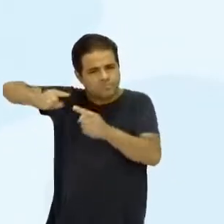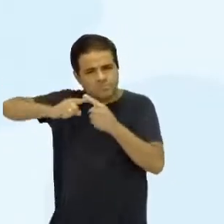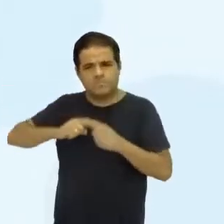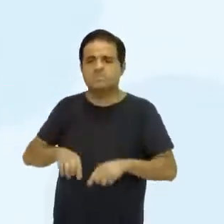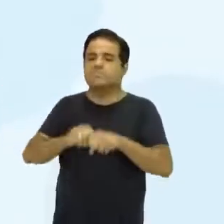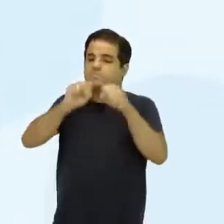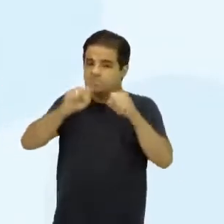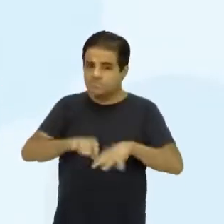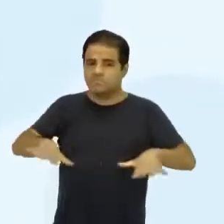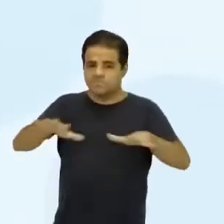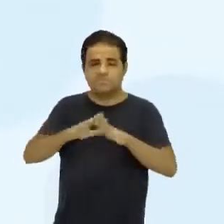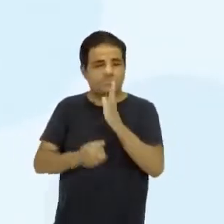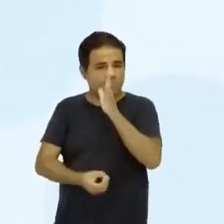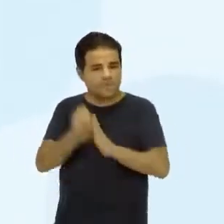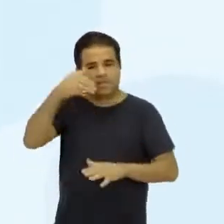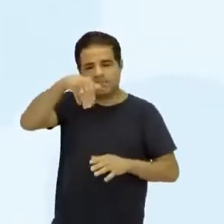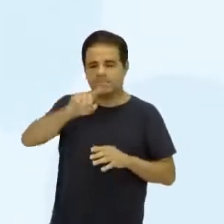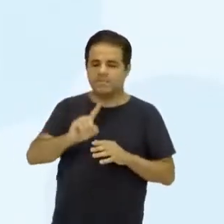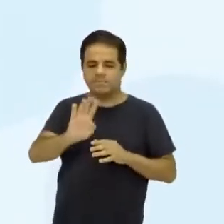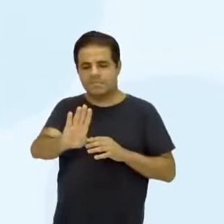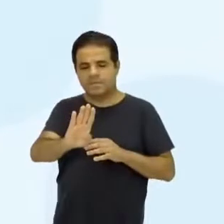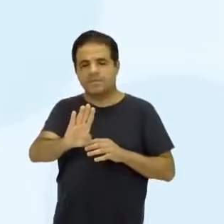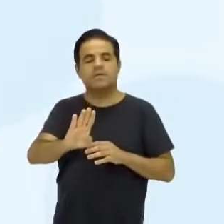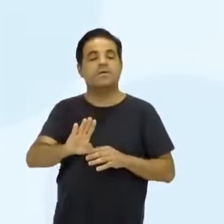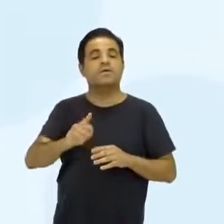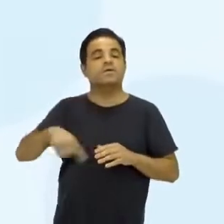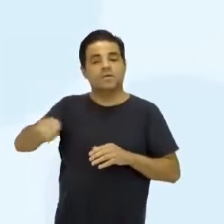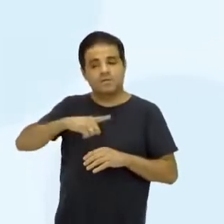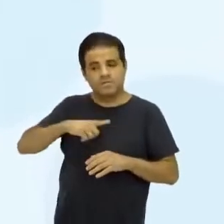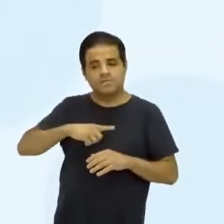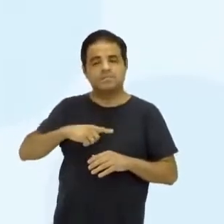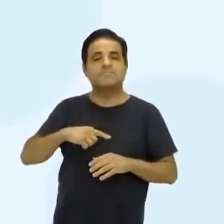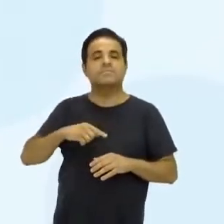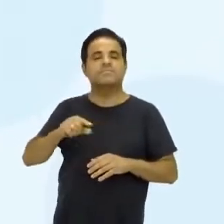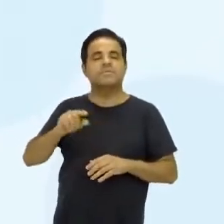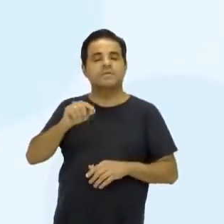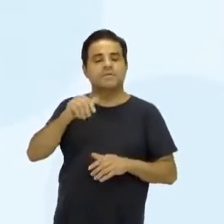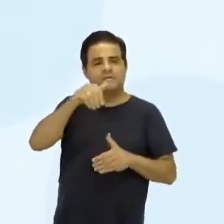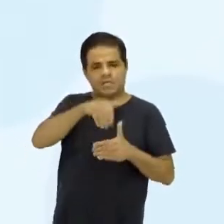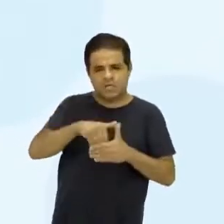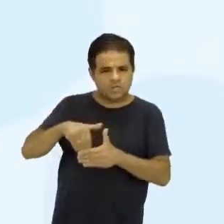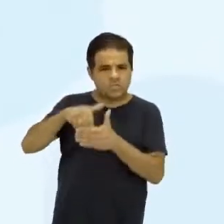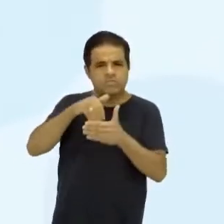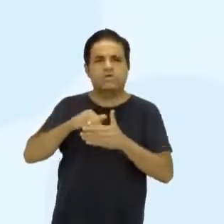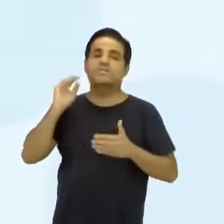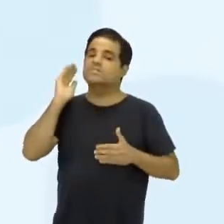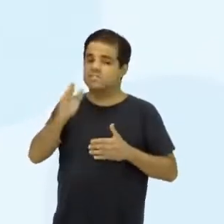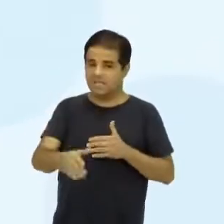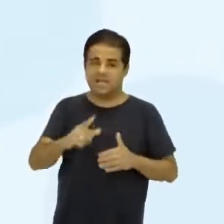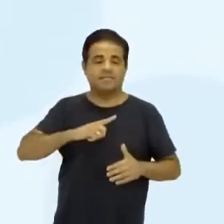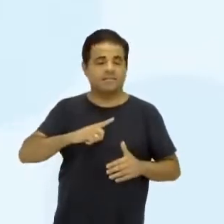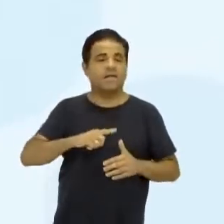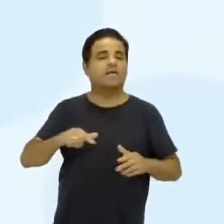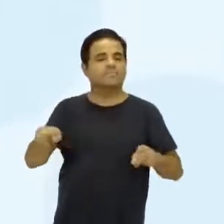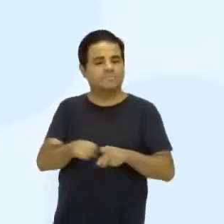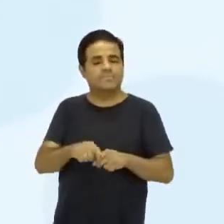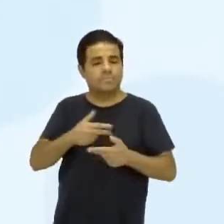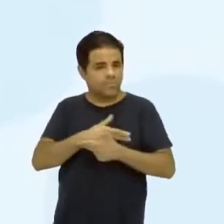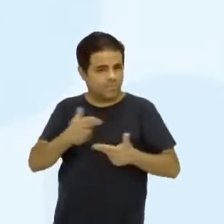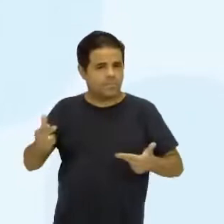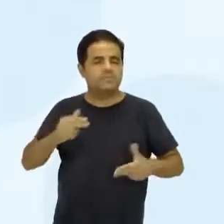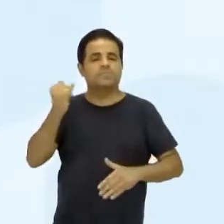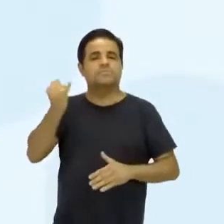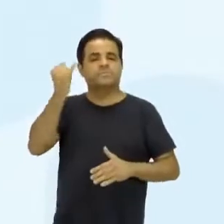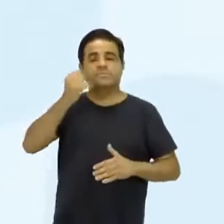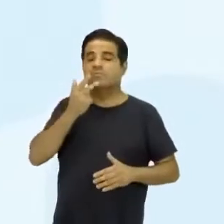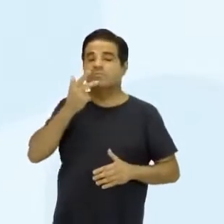do sistema e formou o MDB. E aí nós temos também eleições indiretas e algo